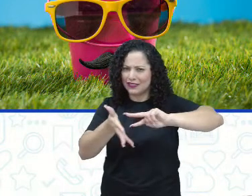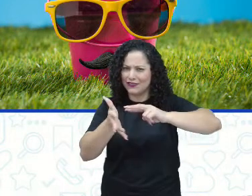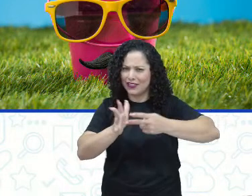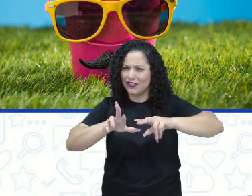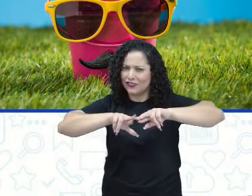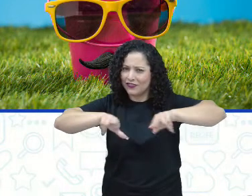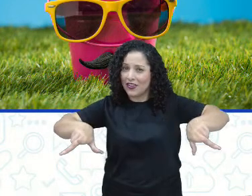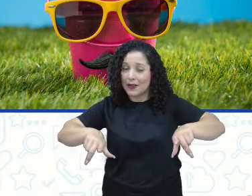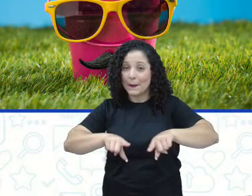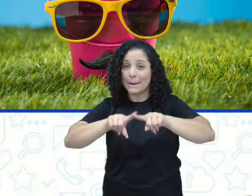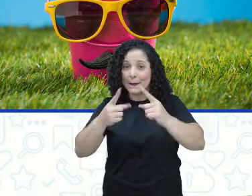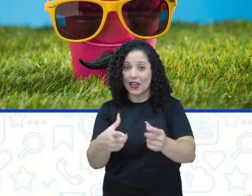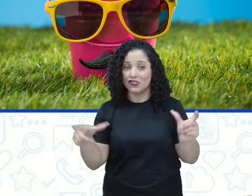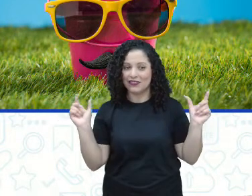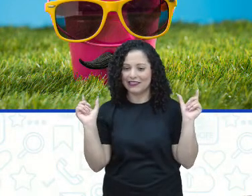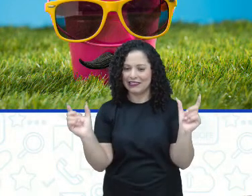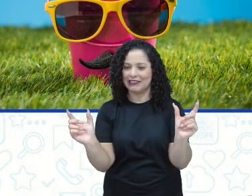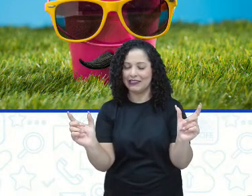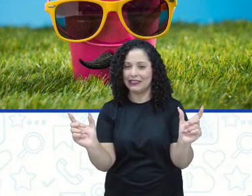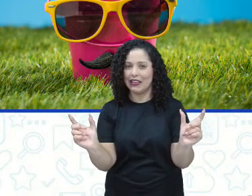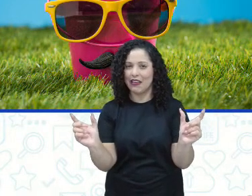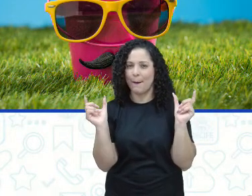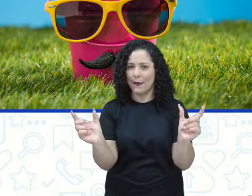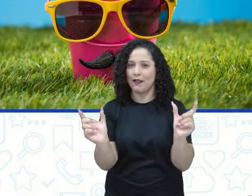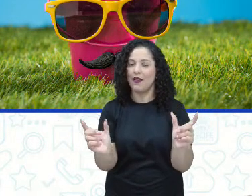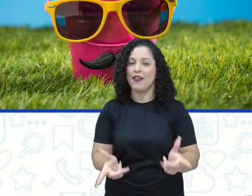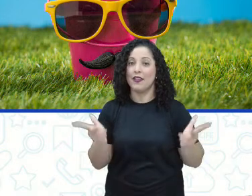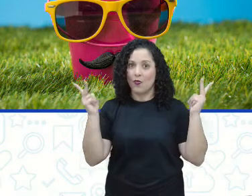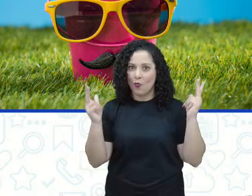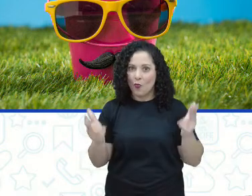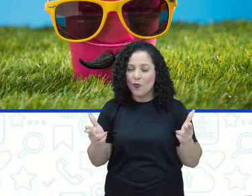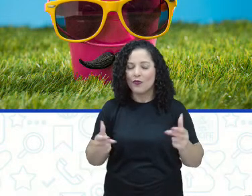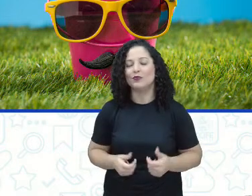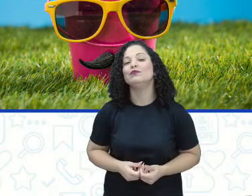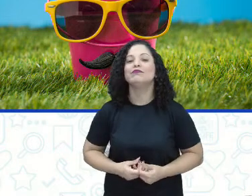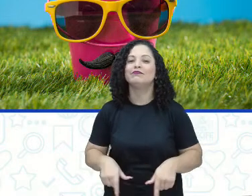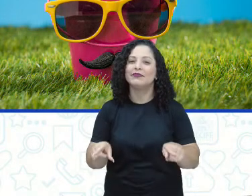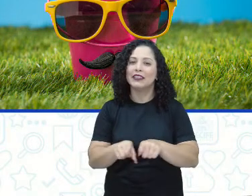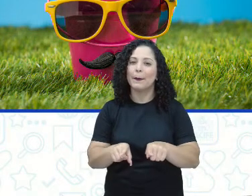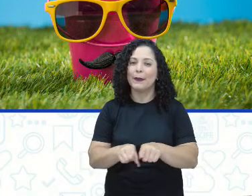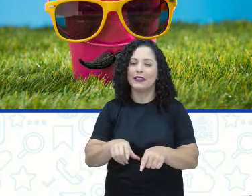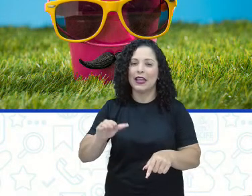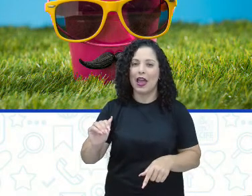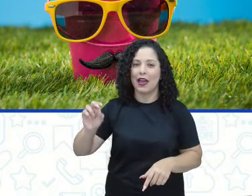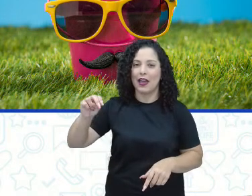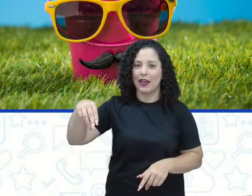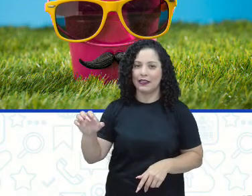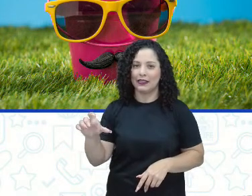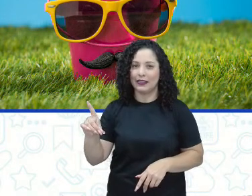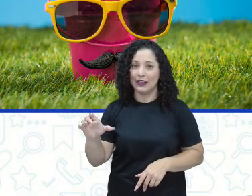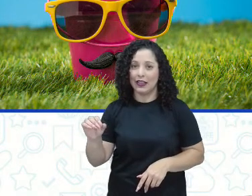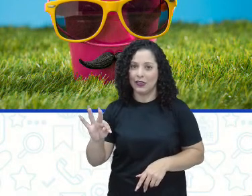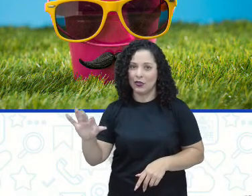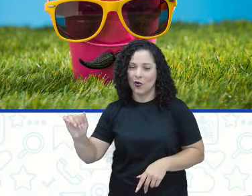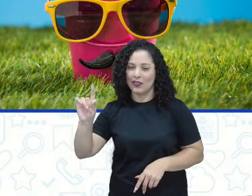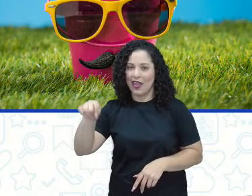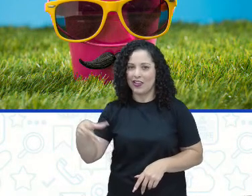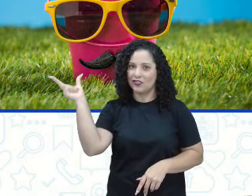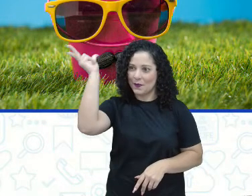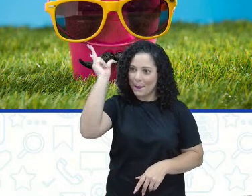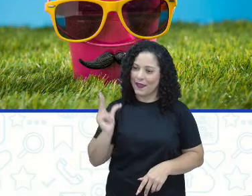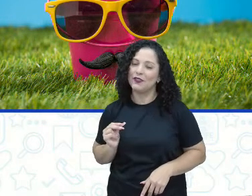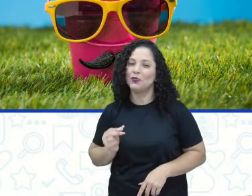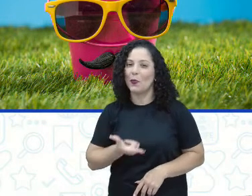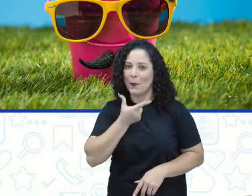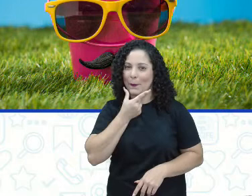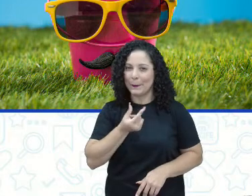a mesma grafia. Por isso, a graça da anedota e da esperteza de Pedrinho. Porque Pedrinho foi esperto,